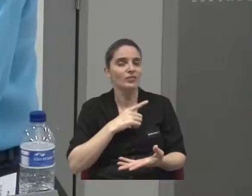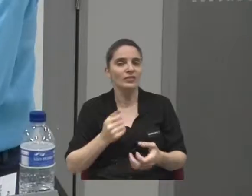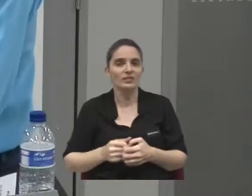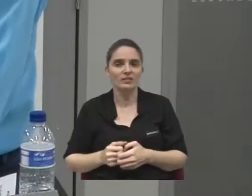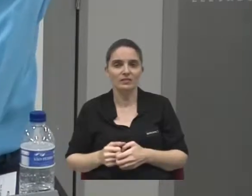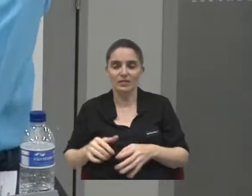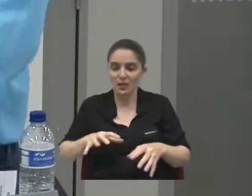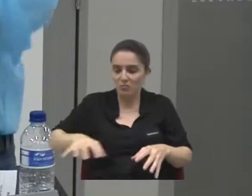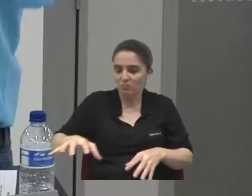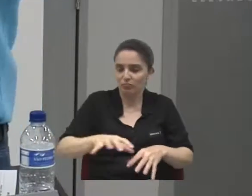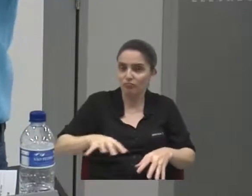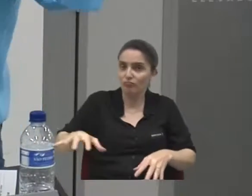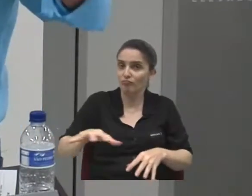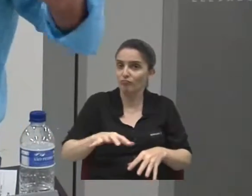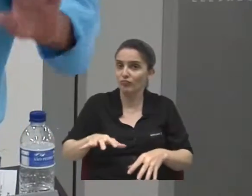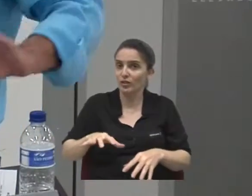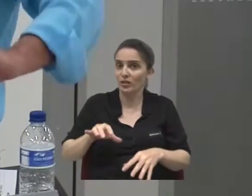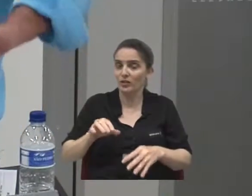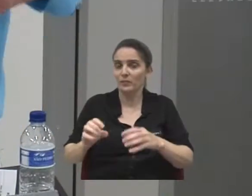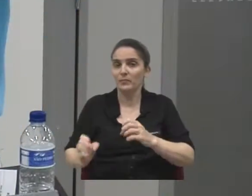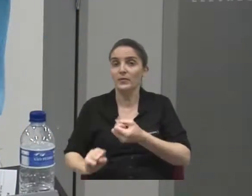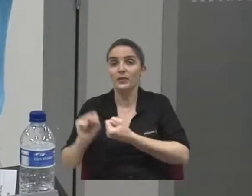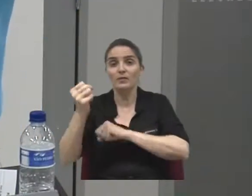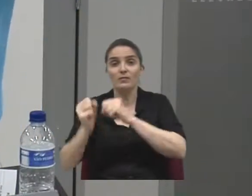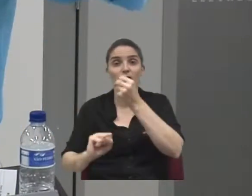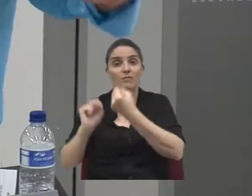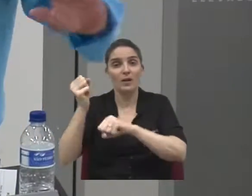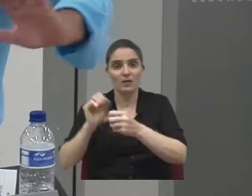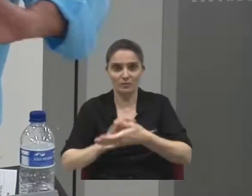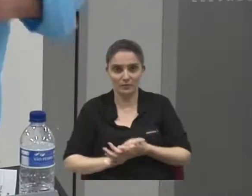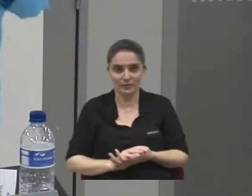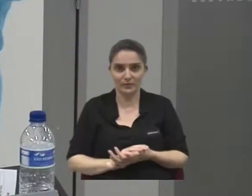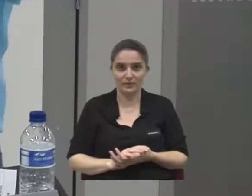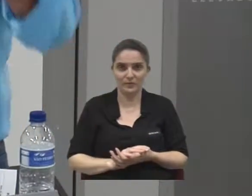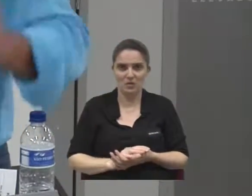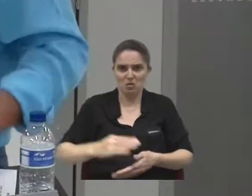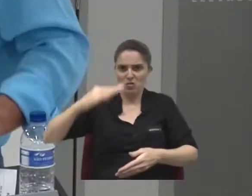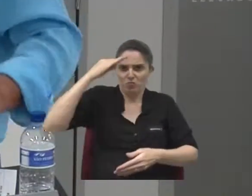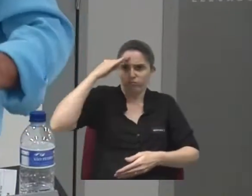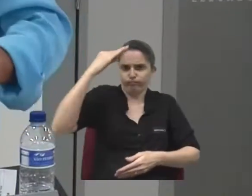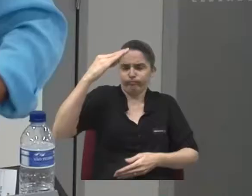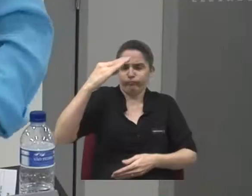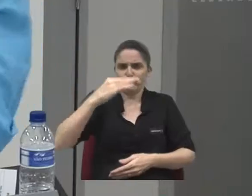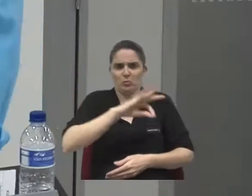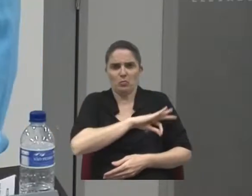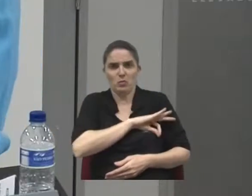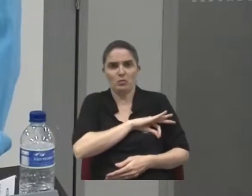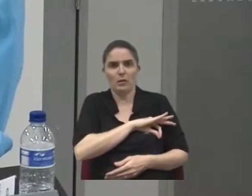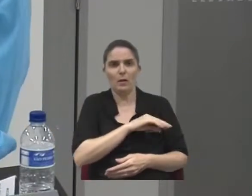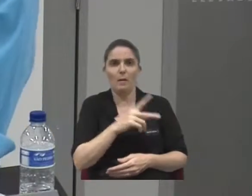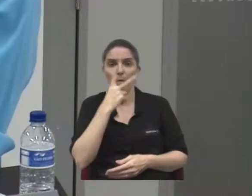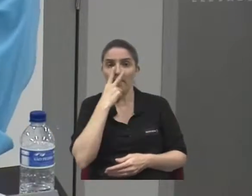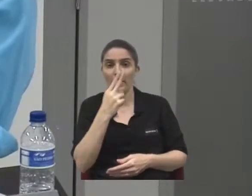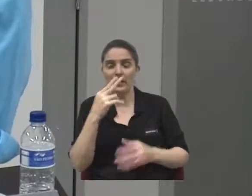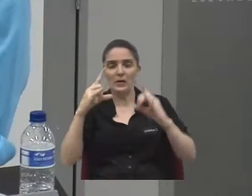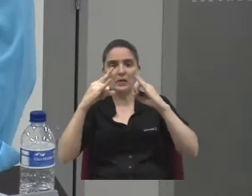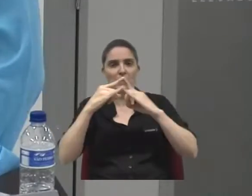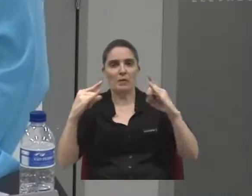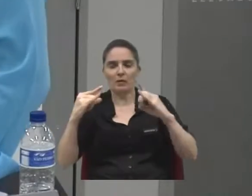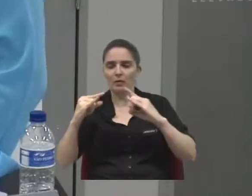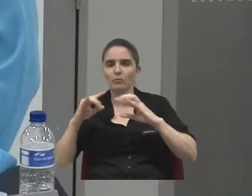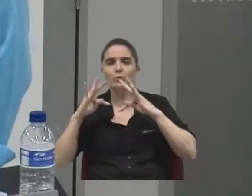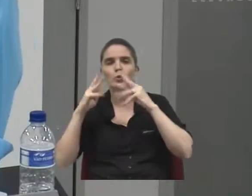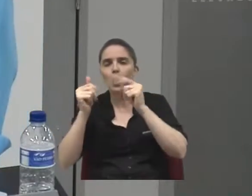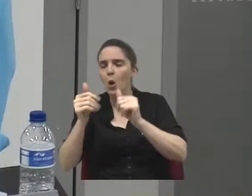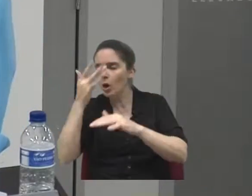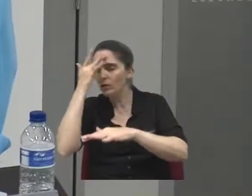O que fez? Foram lá com um monte de soldados, um circo, tiraram todo mundo. Todo mundo foi